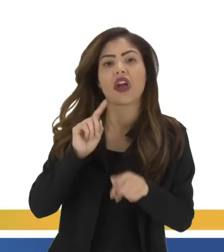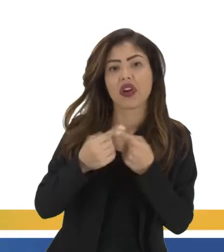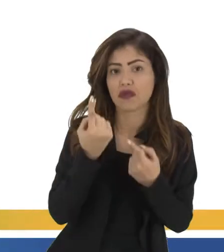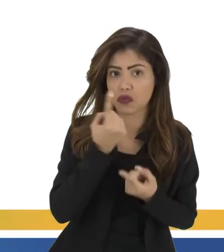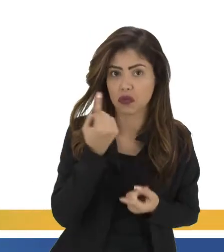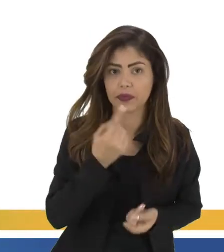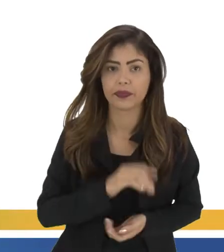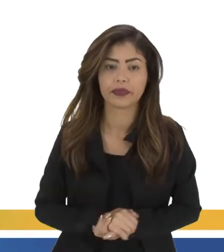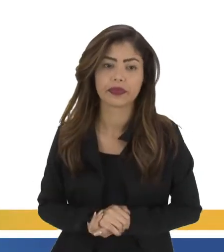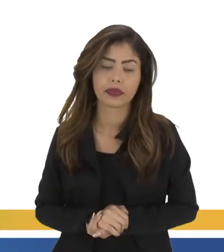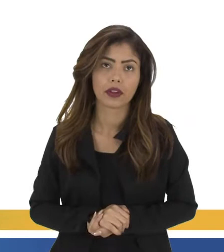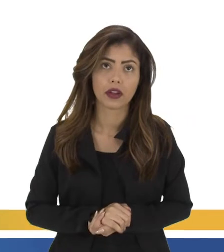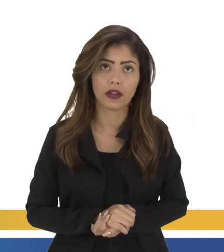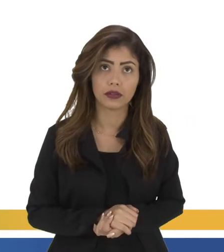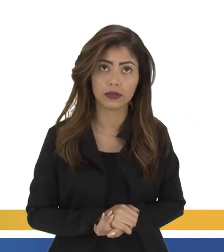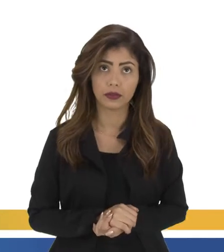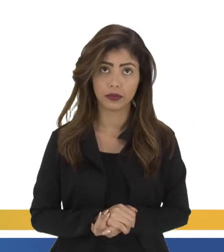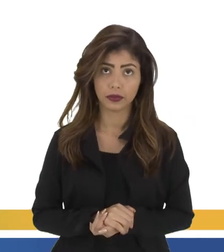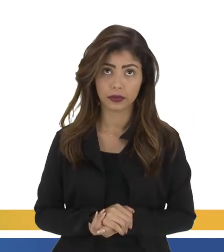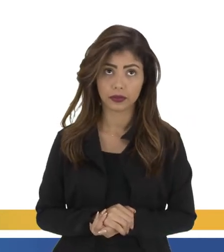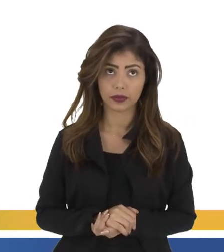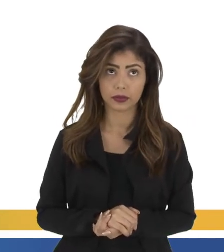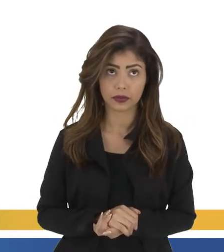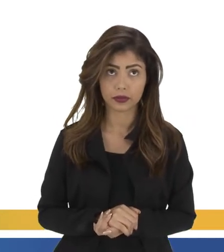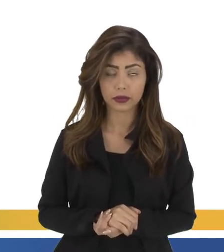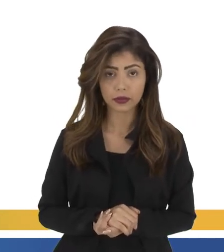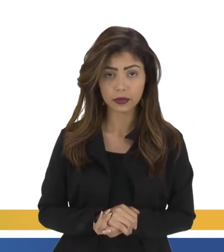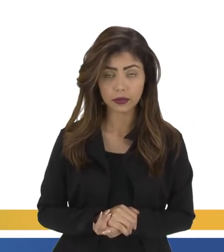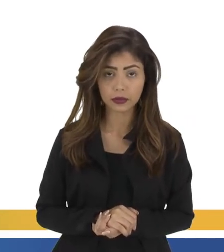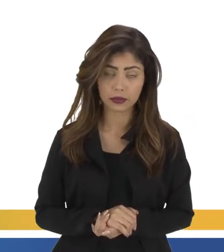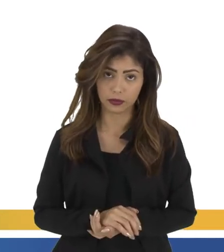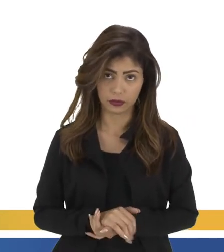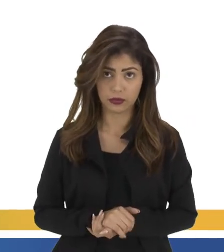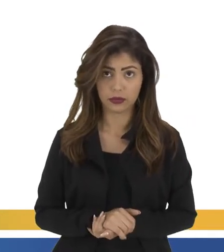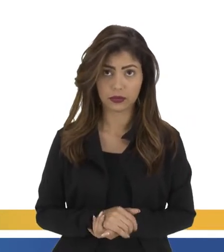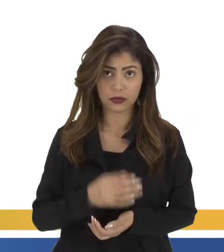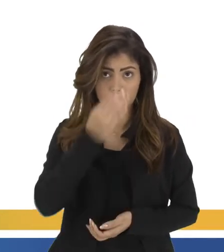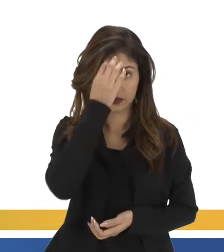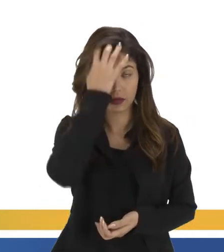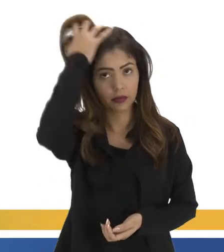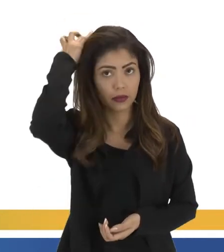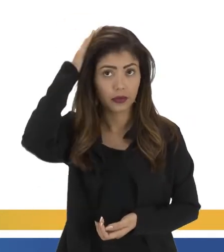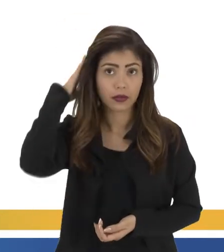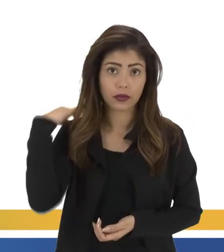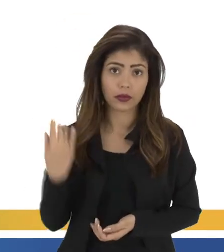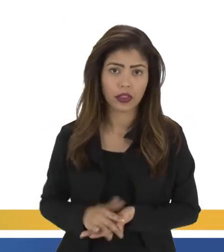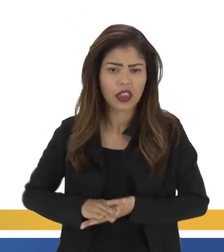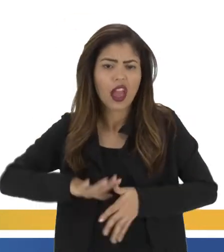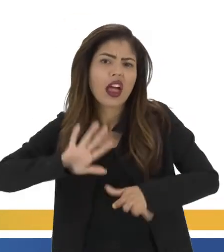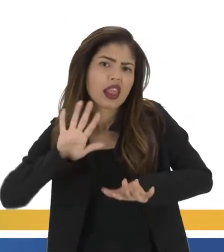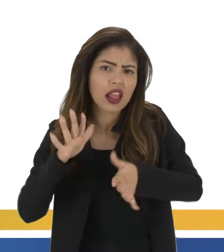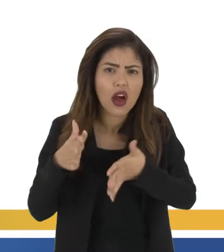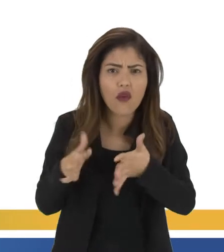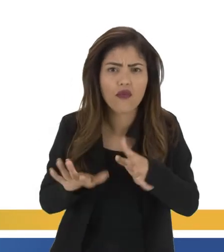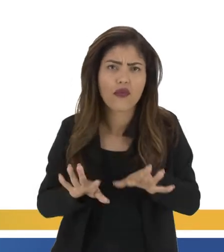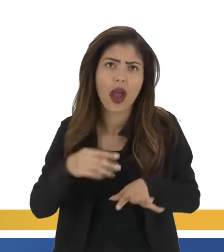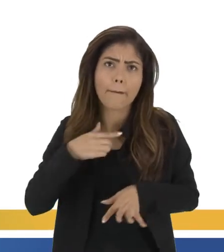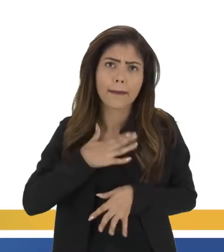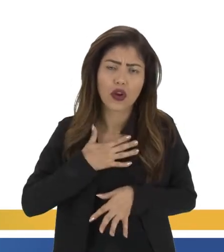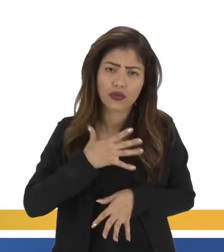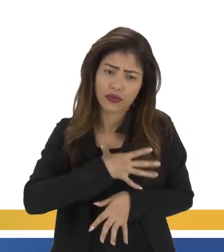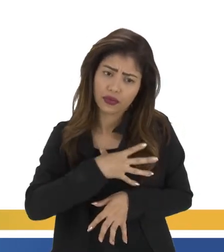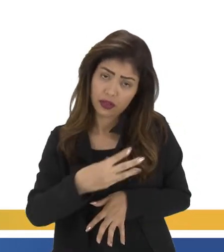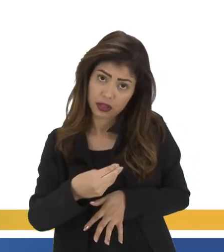exemplo. Maybe my children will visit the USA in 2 years. Olha, talvez meus